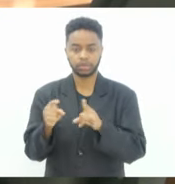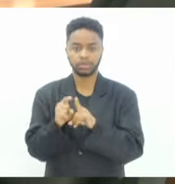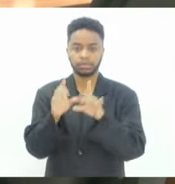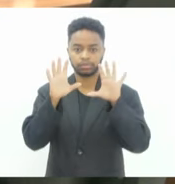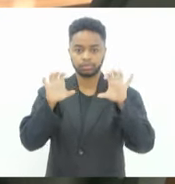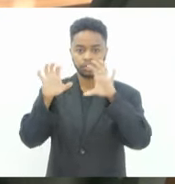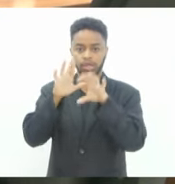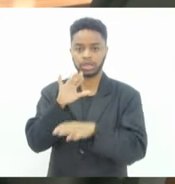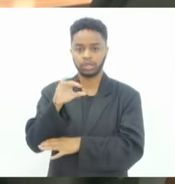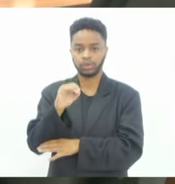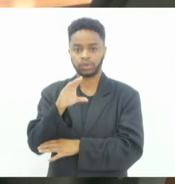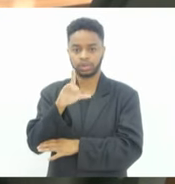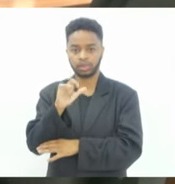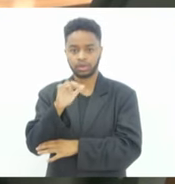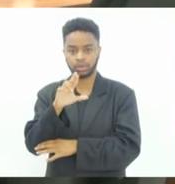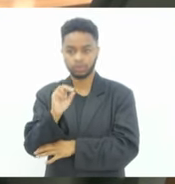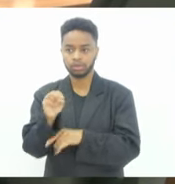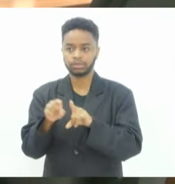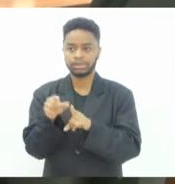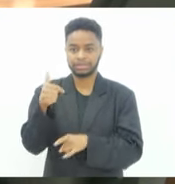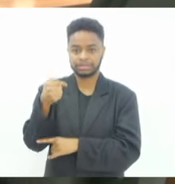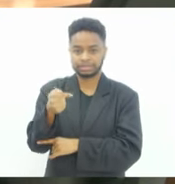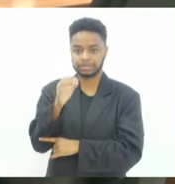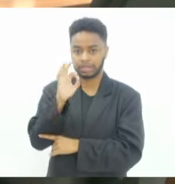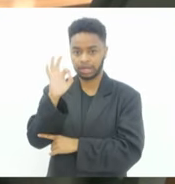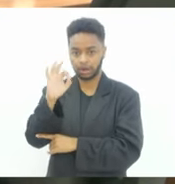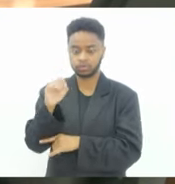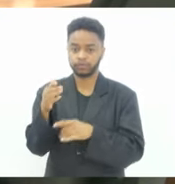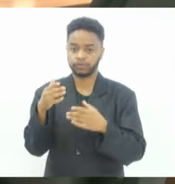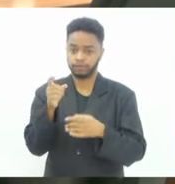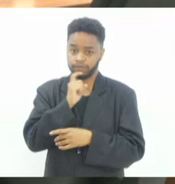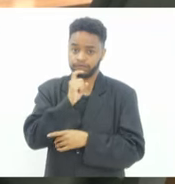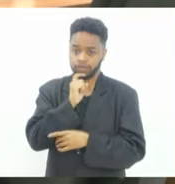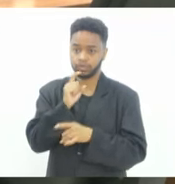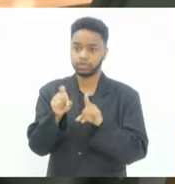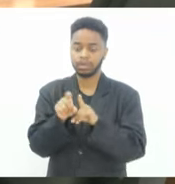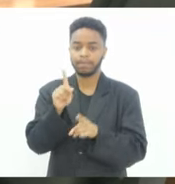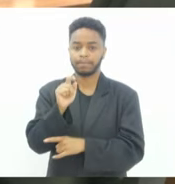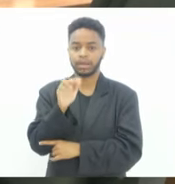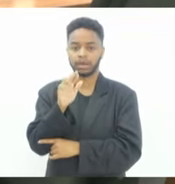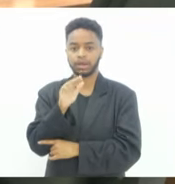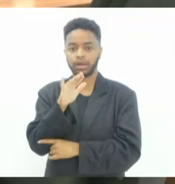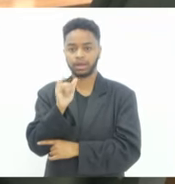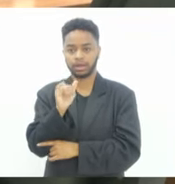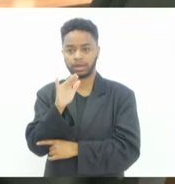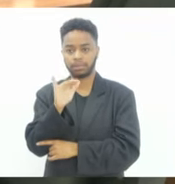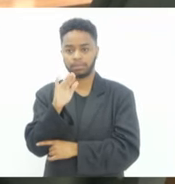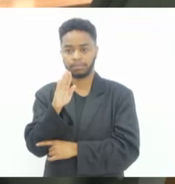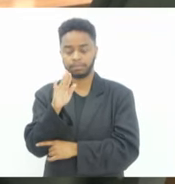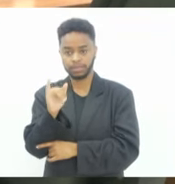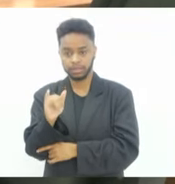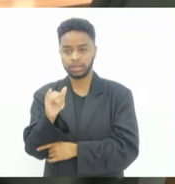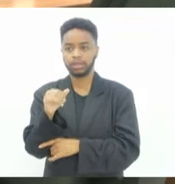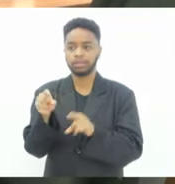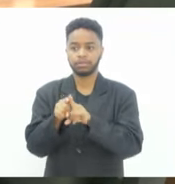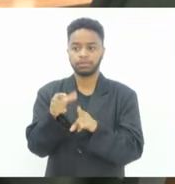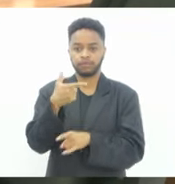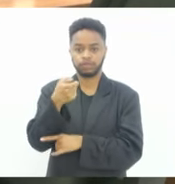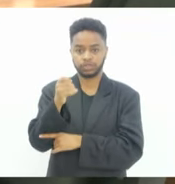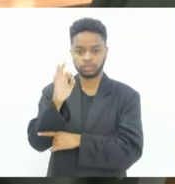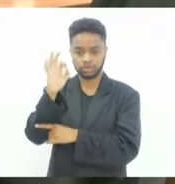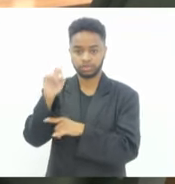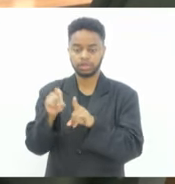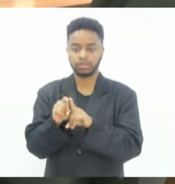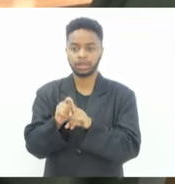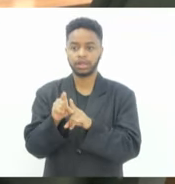em Rio Claro, com 17 graus, bastante frio. Paracambi, o tempo está nublado também, 20 graus. O mesmo em Comendador